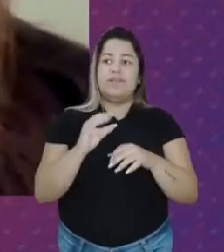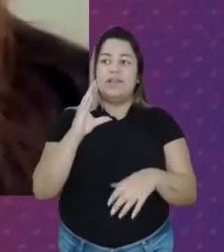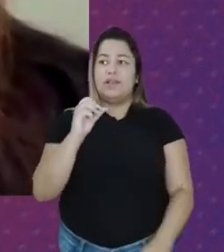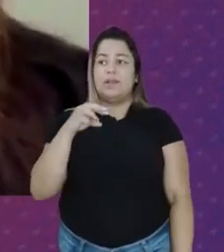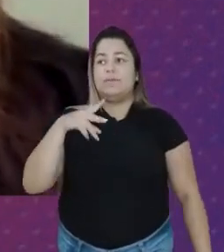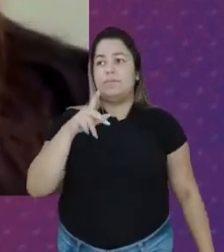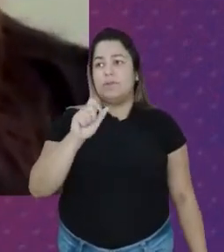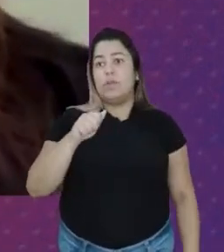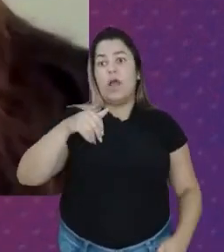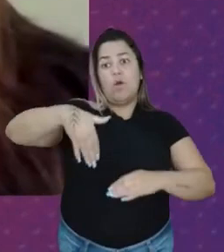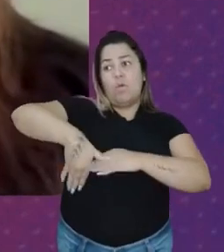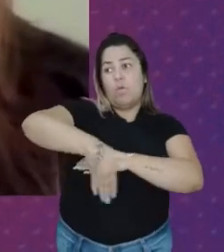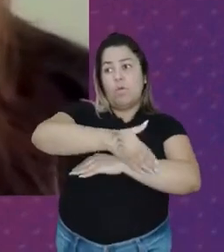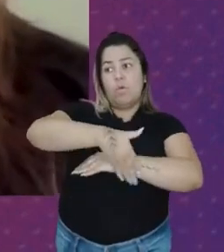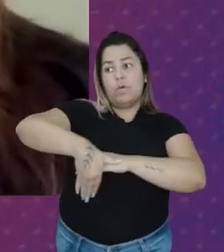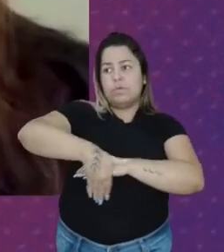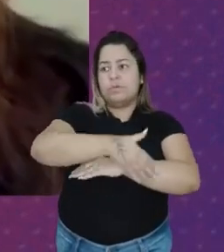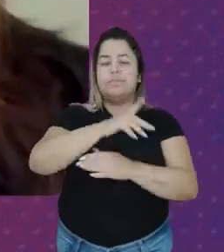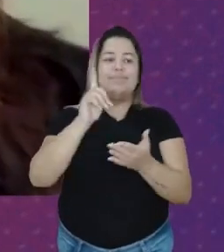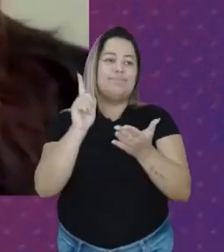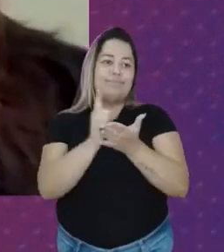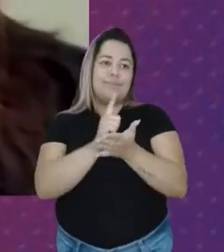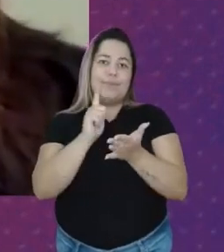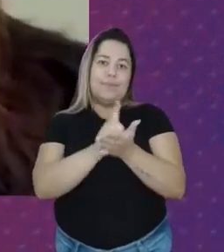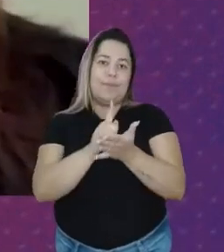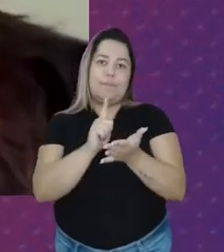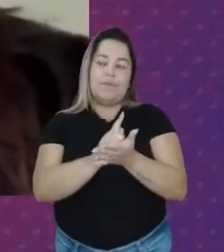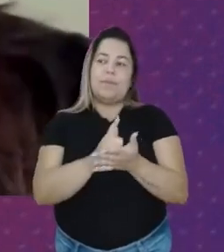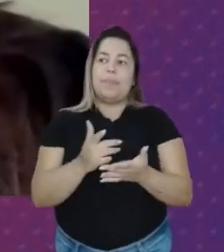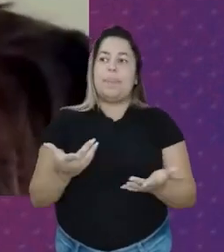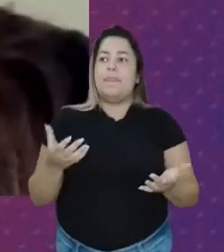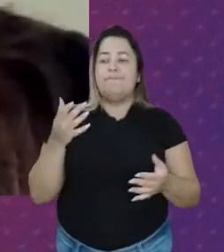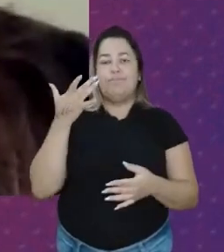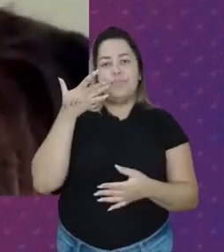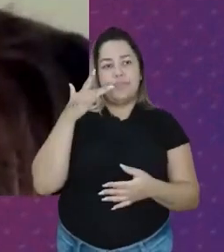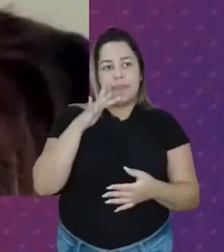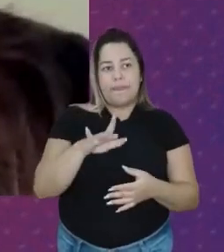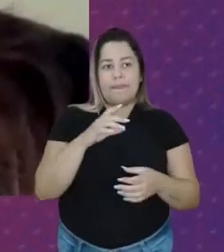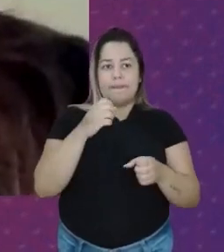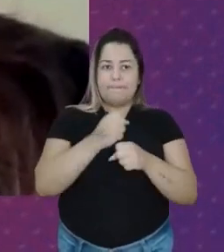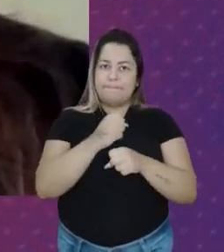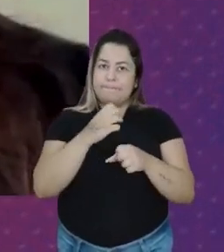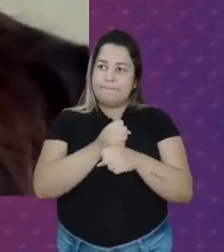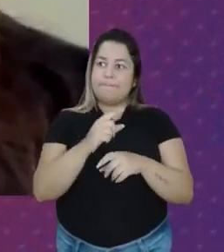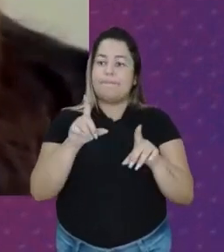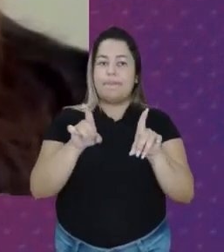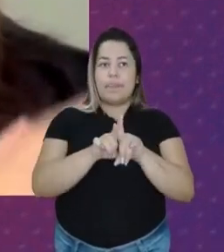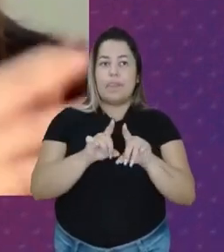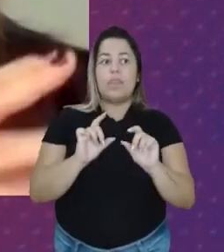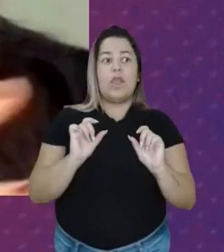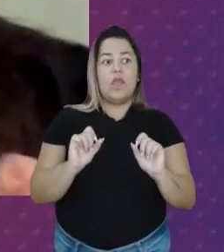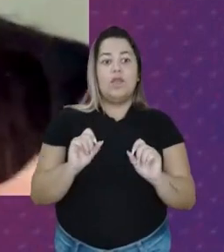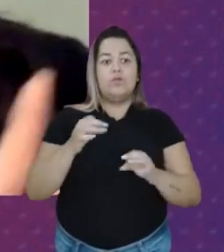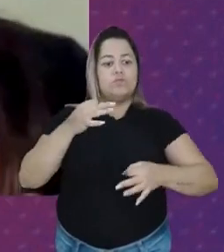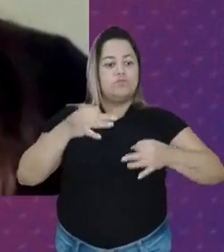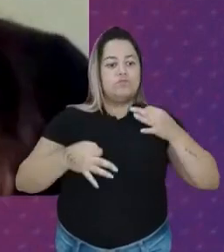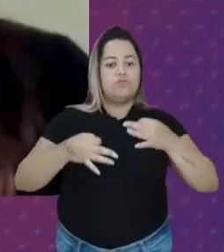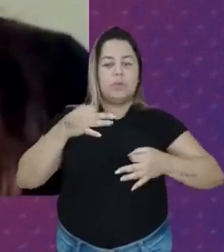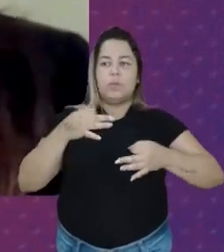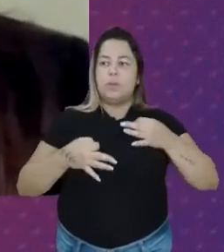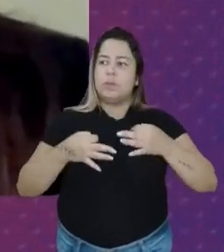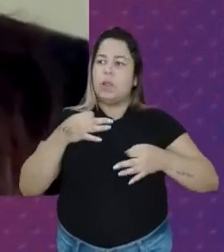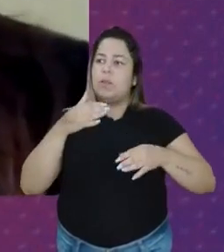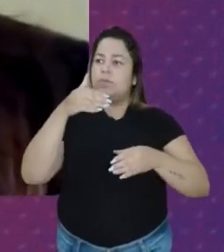para a rua, não está para ficar lidando com papel, elas acabavam não conseguindo prestar contas adequadamente. E a Justiça Eleitoral precisa seguir o